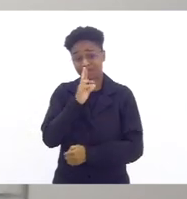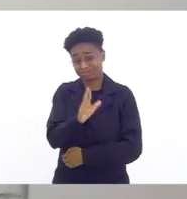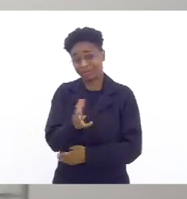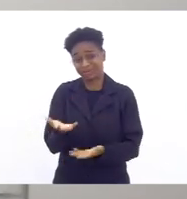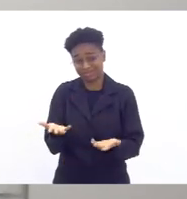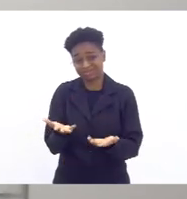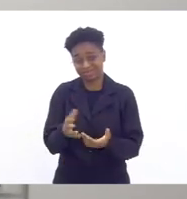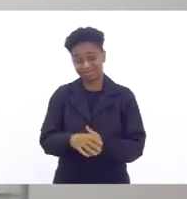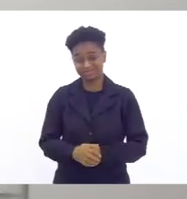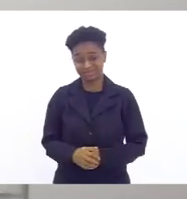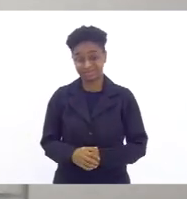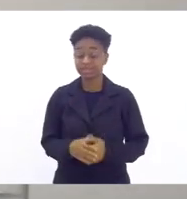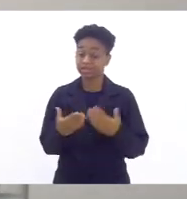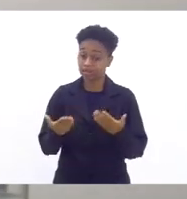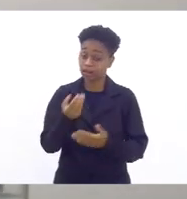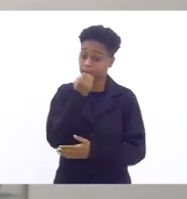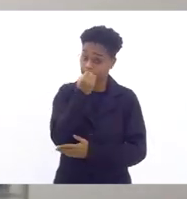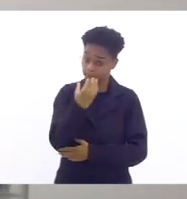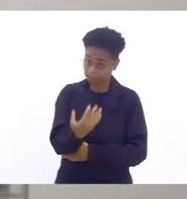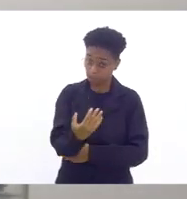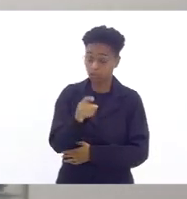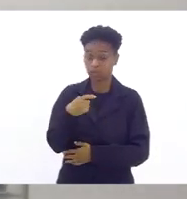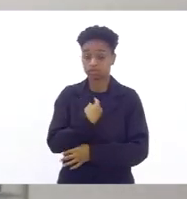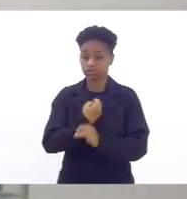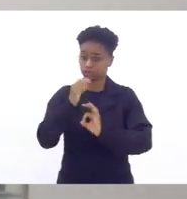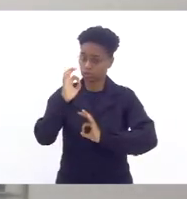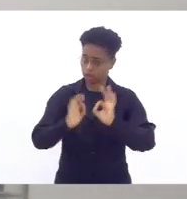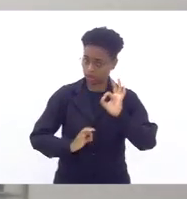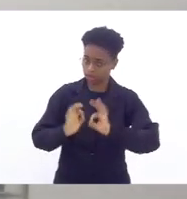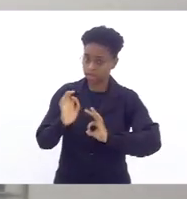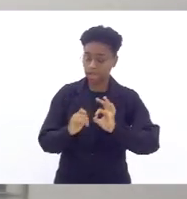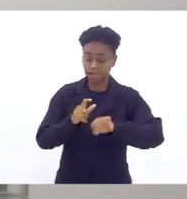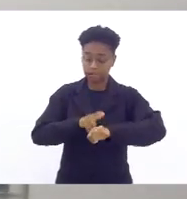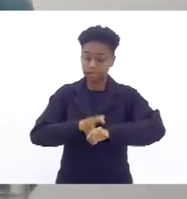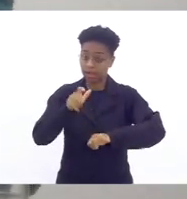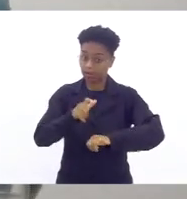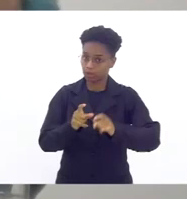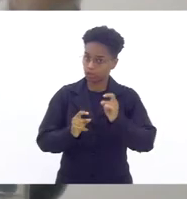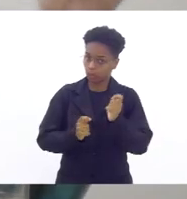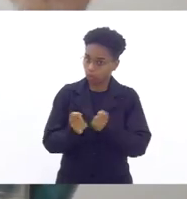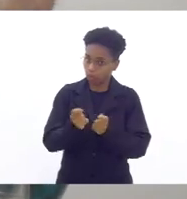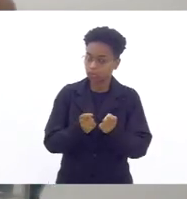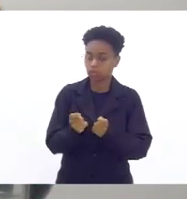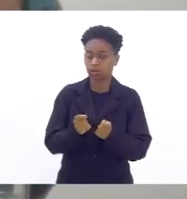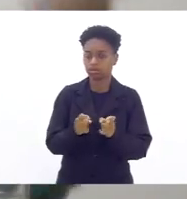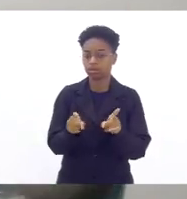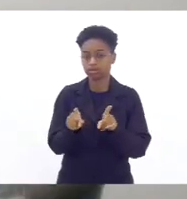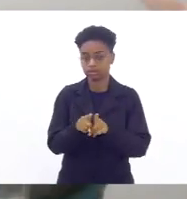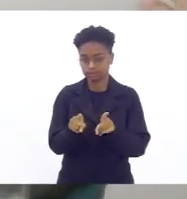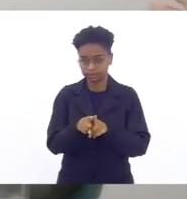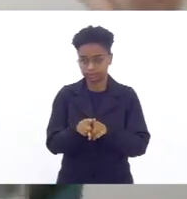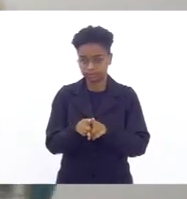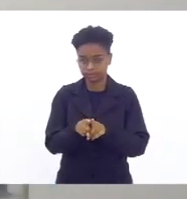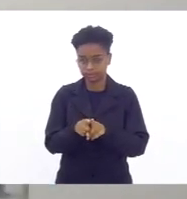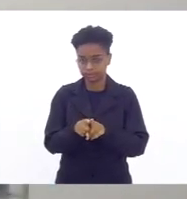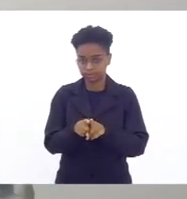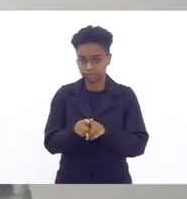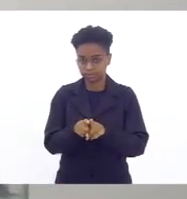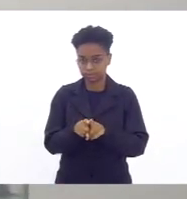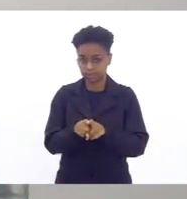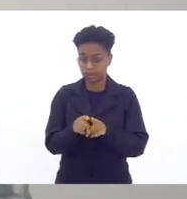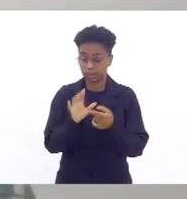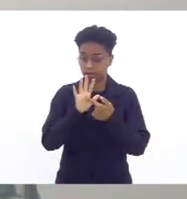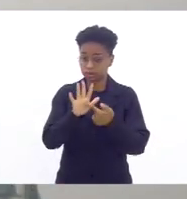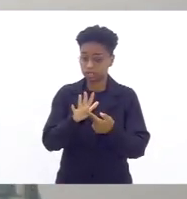né então é bom as pessoas se programarem a usar em seu tempo e também acentuar